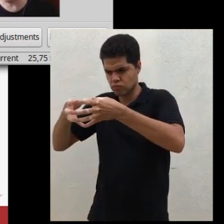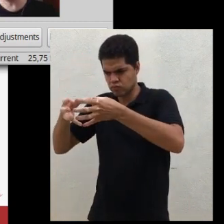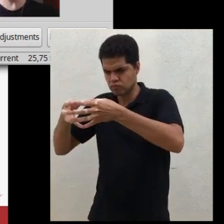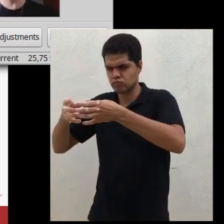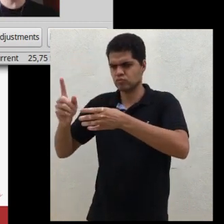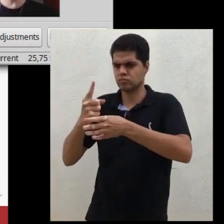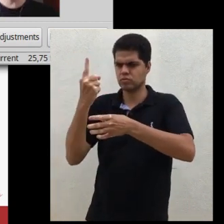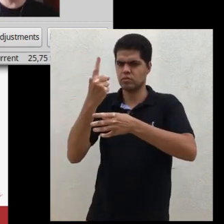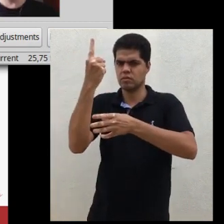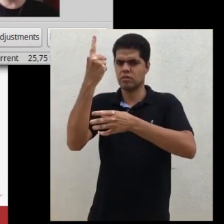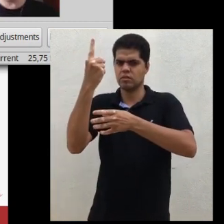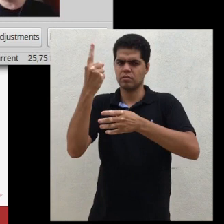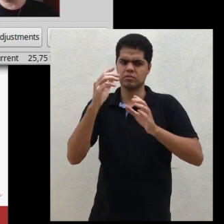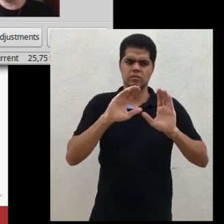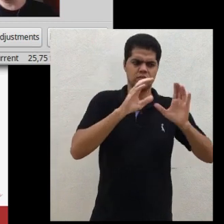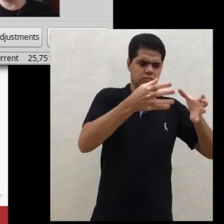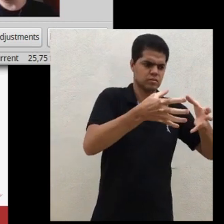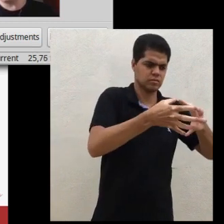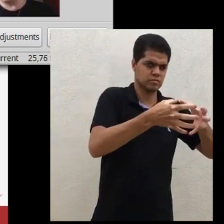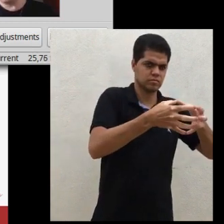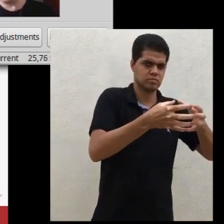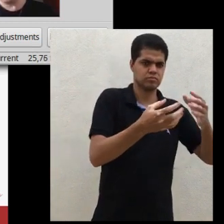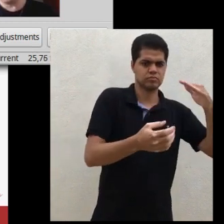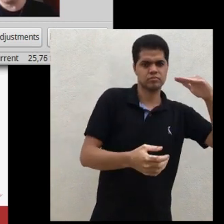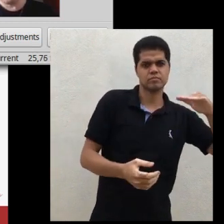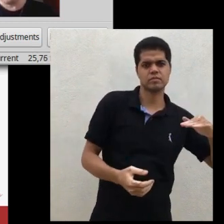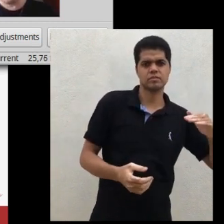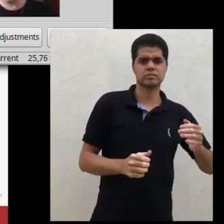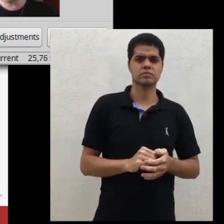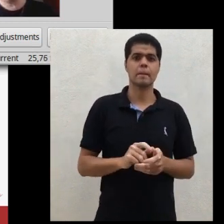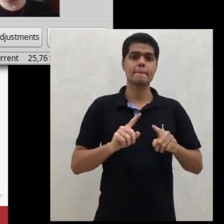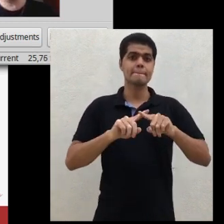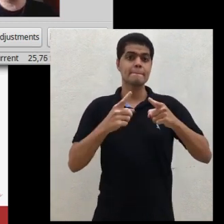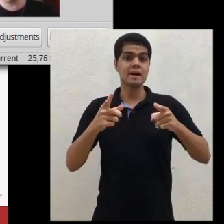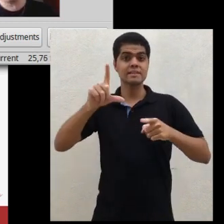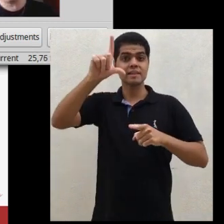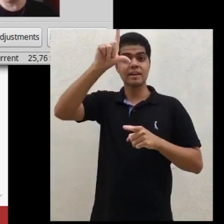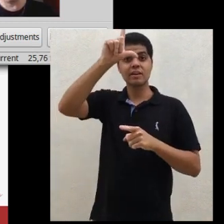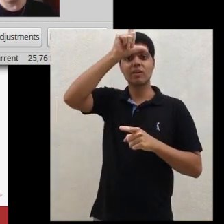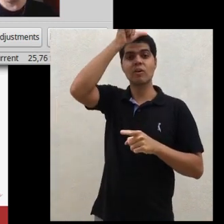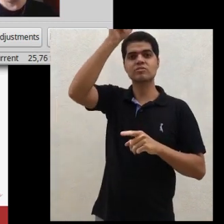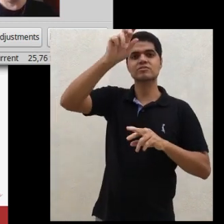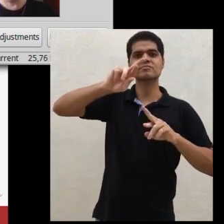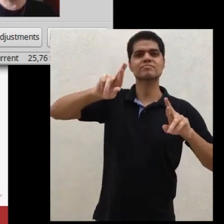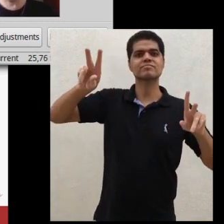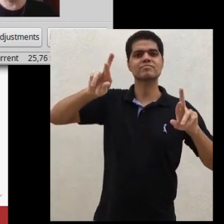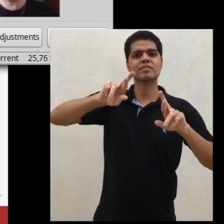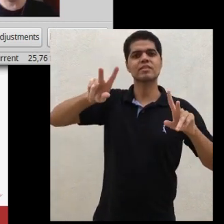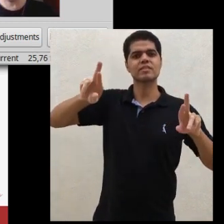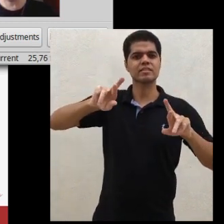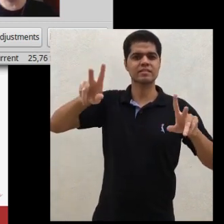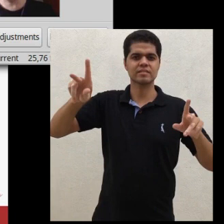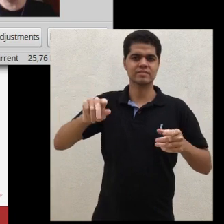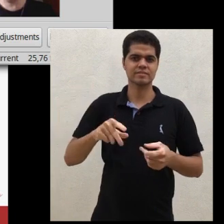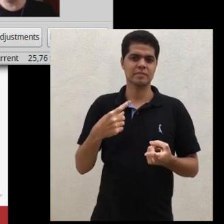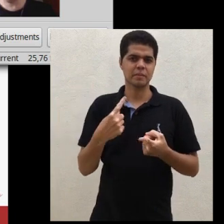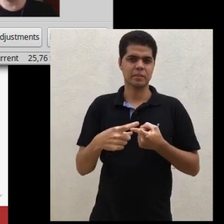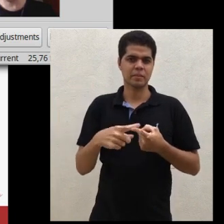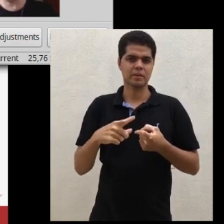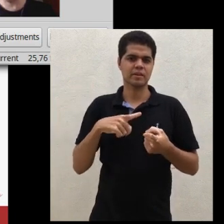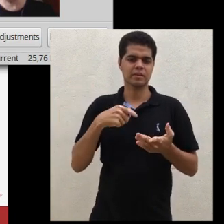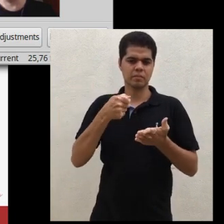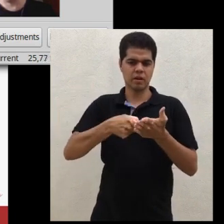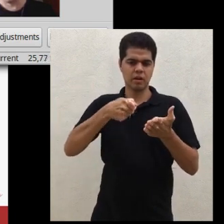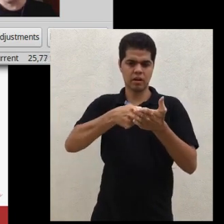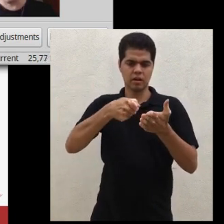alta. Na lógica fuzzy, não. A lógica fuzzy é diferente. Ela trabalha com a função de